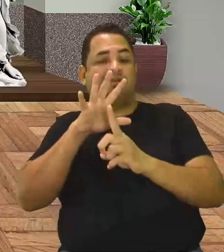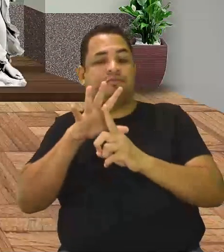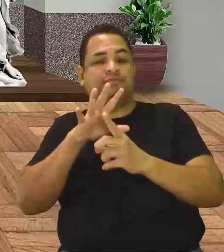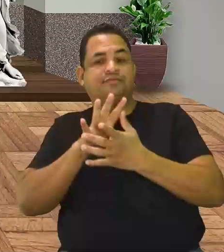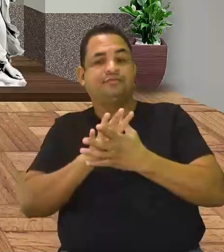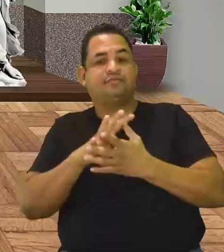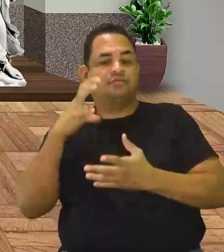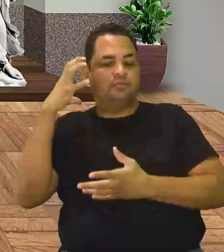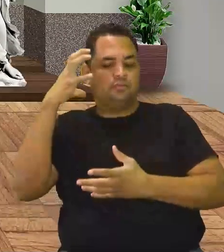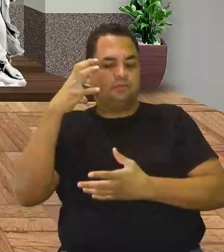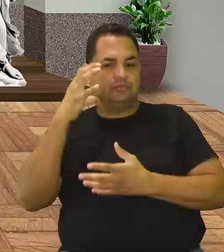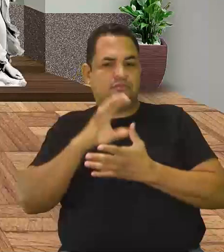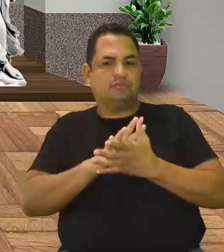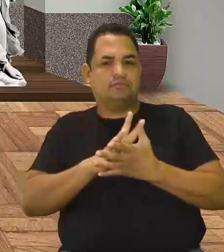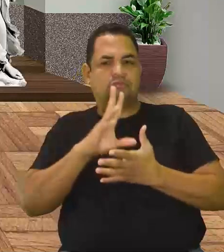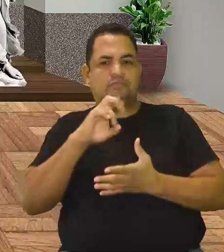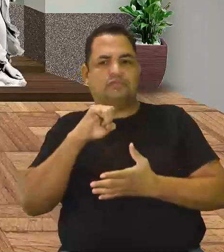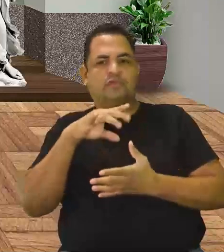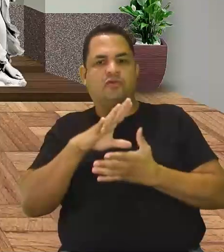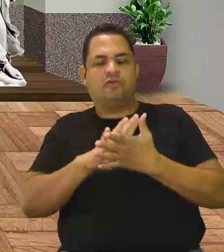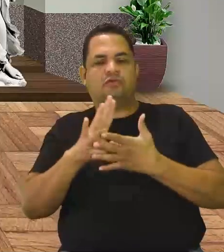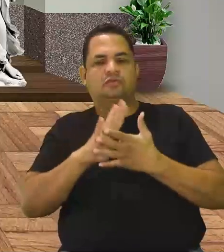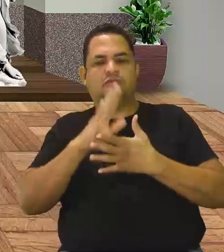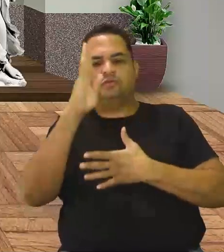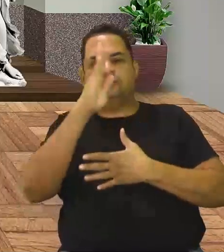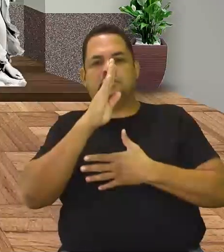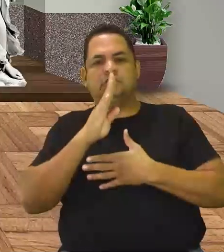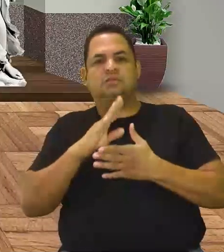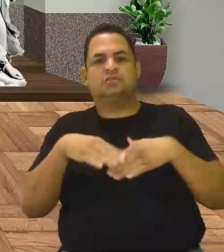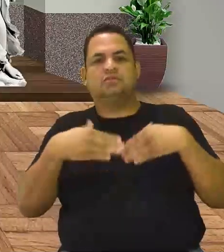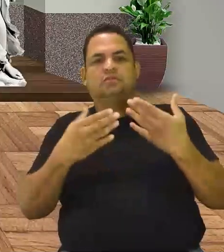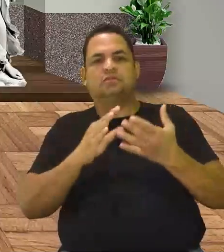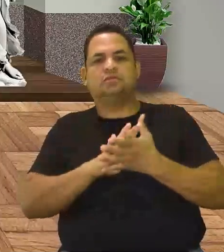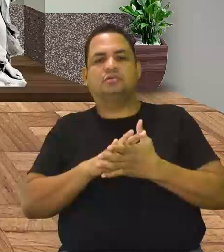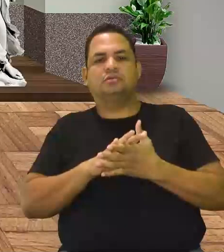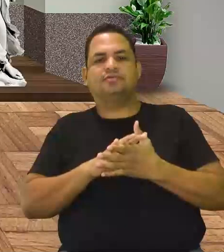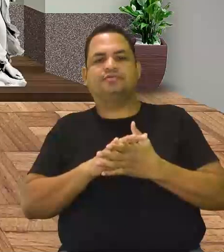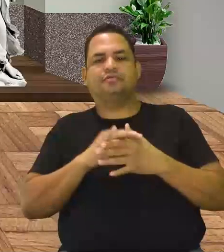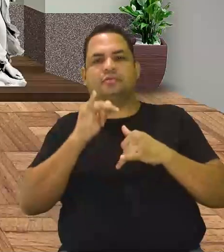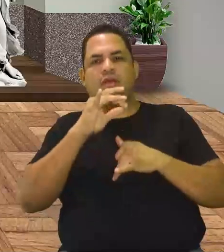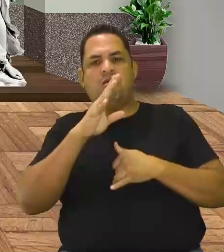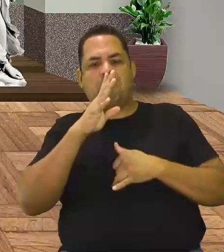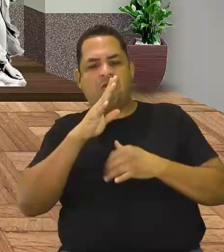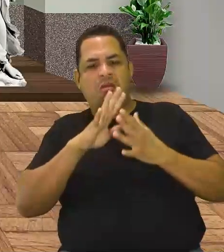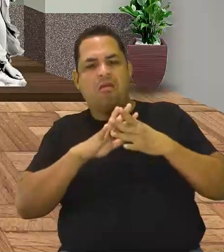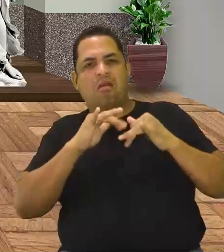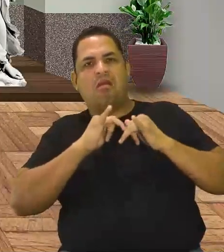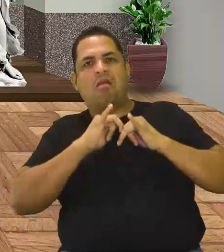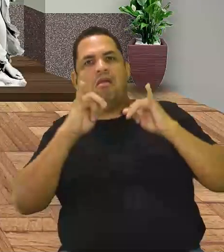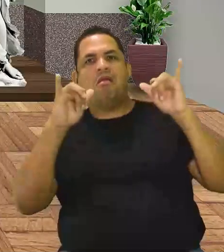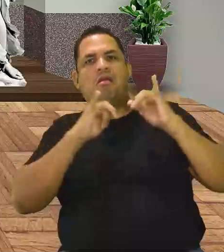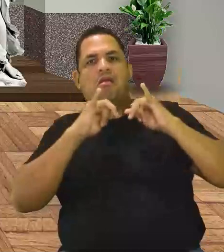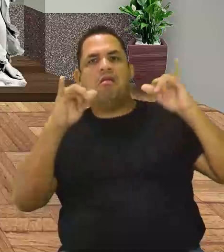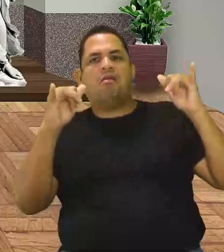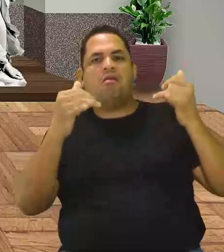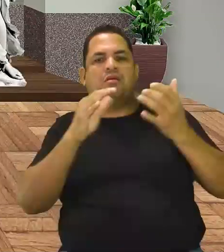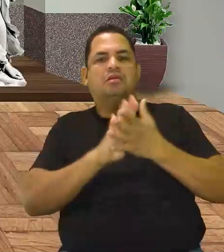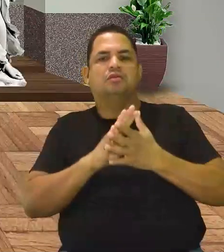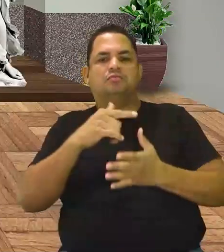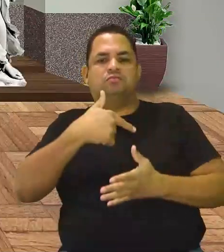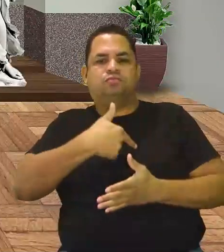no rádio. A Voz do Brasil exaltava Getúlio Vargas. Os jornais exaltavam Getúlio